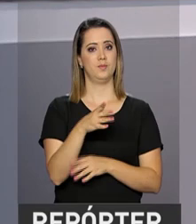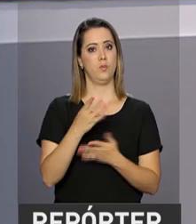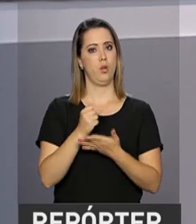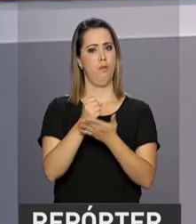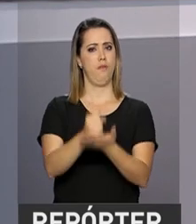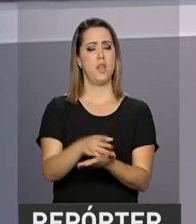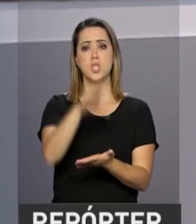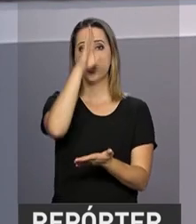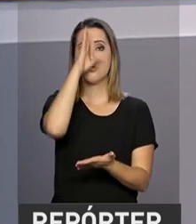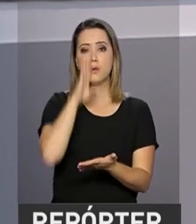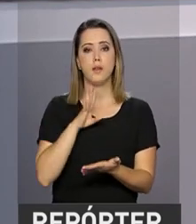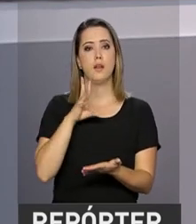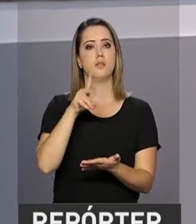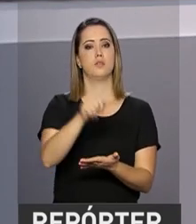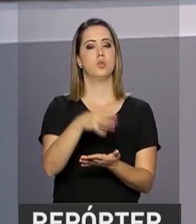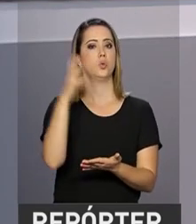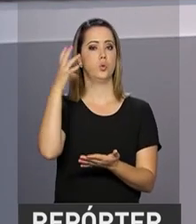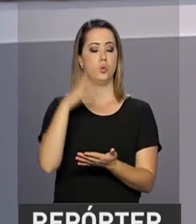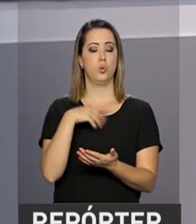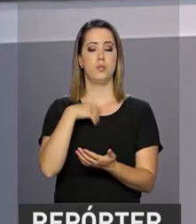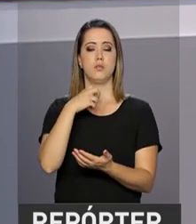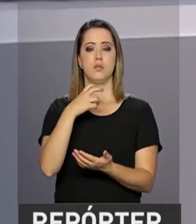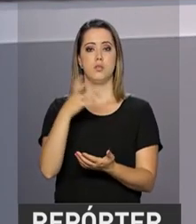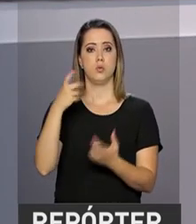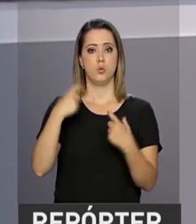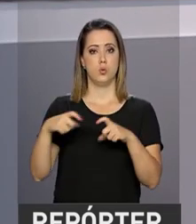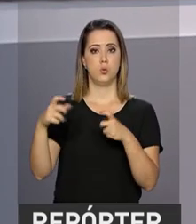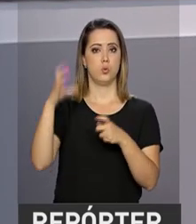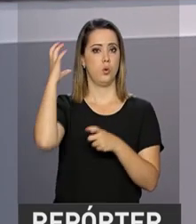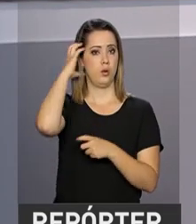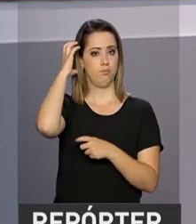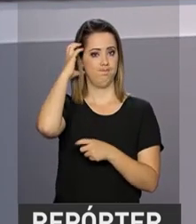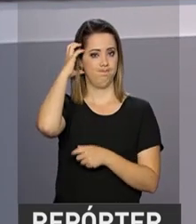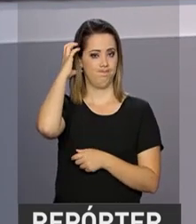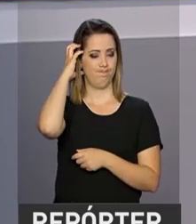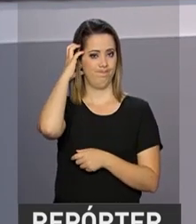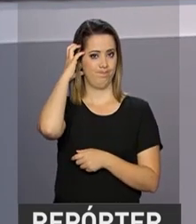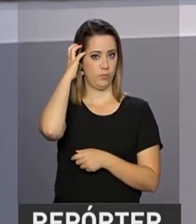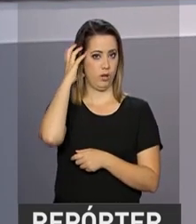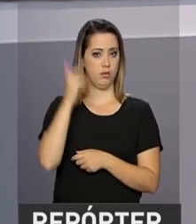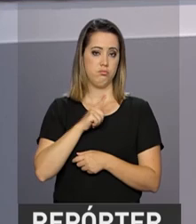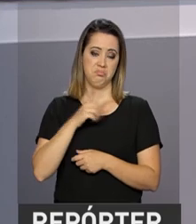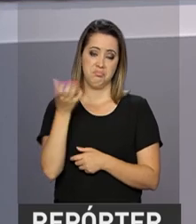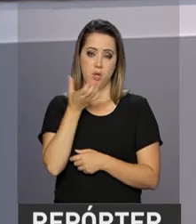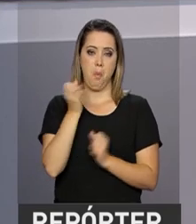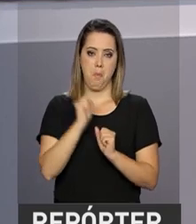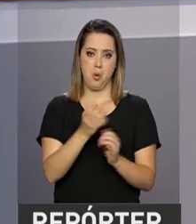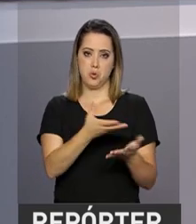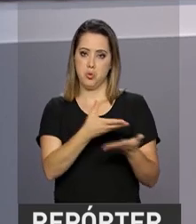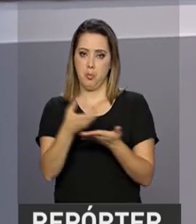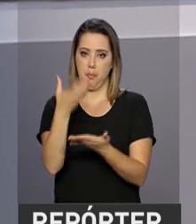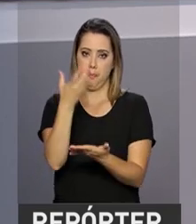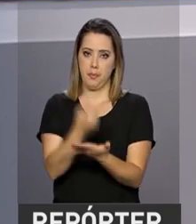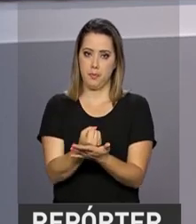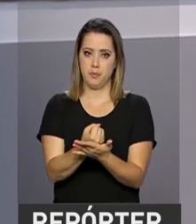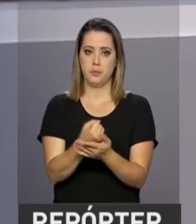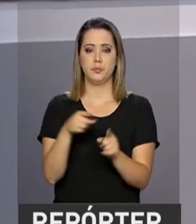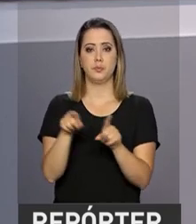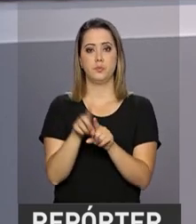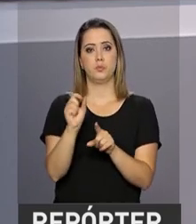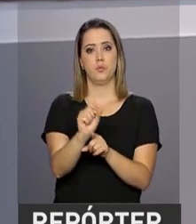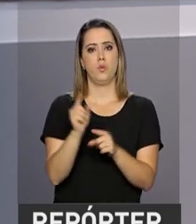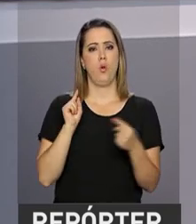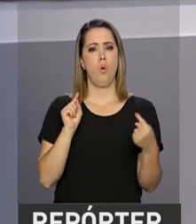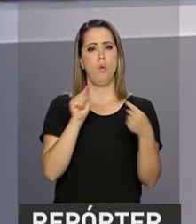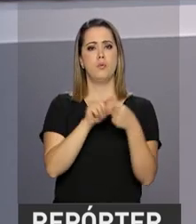fornece conteúdo gratuito para emissoras de rádio de todo o país basta baixar as matérias e spots de rádio o